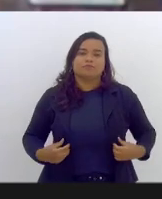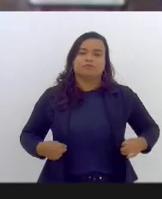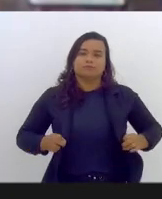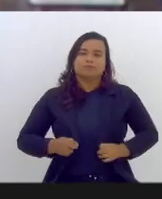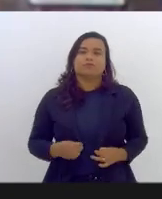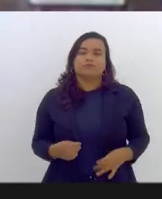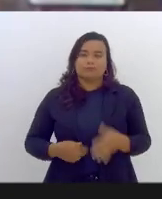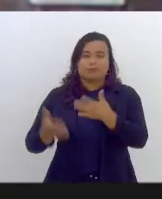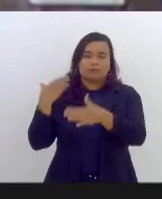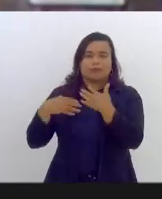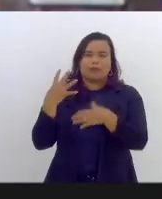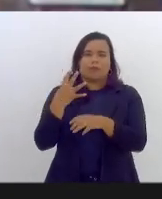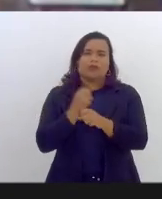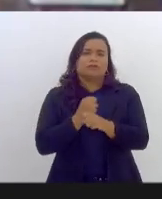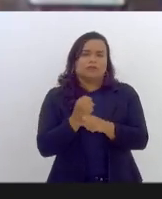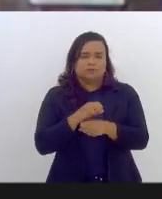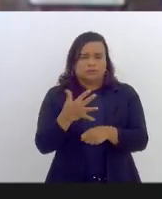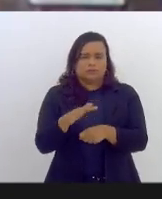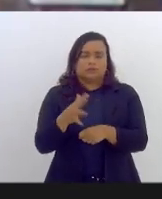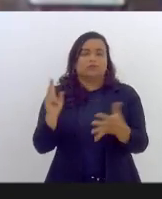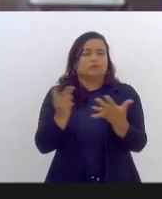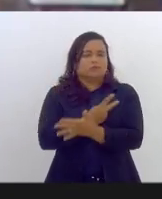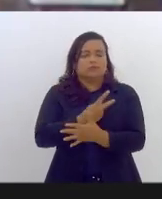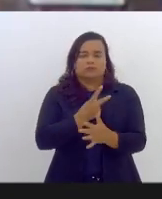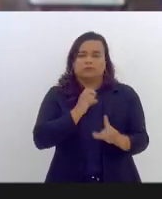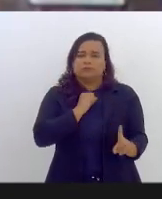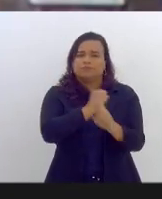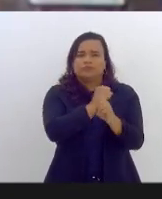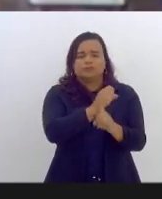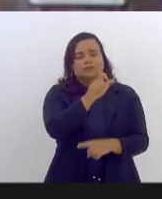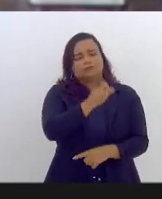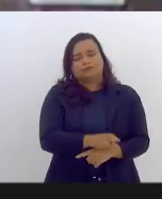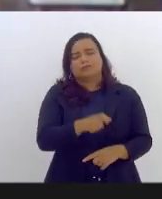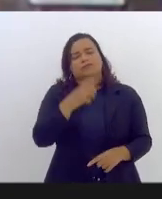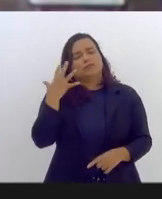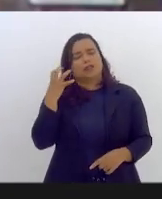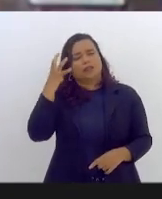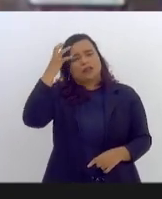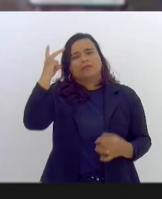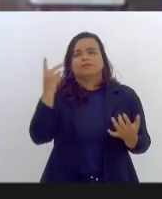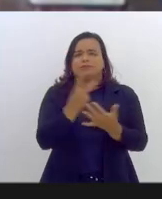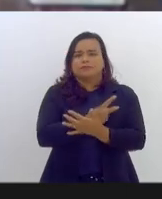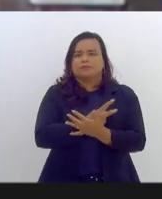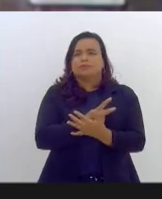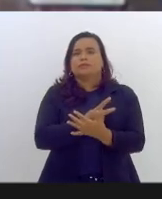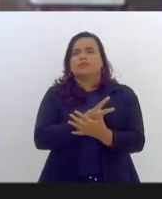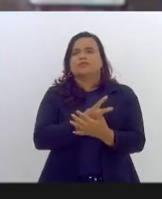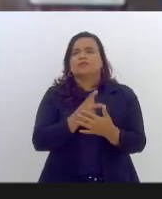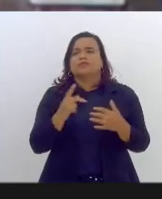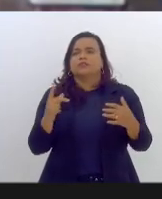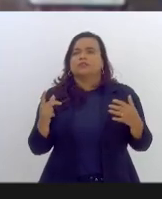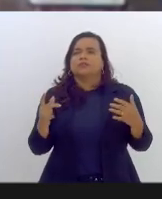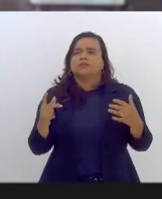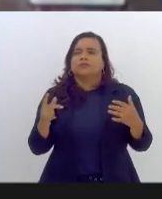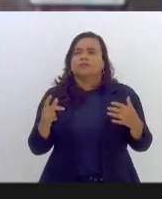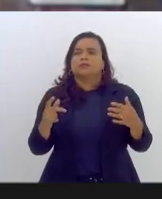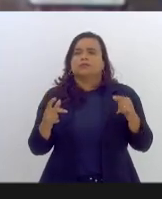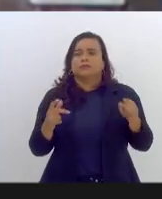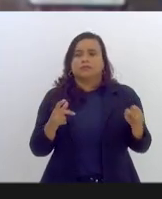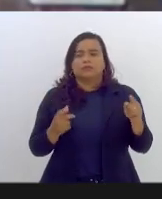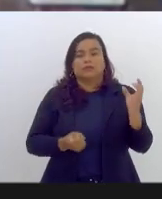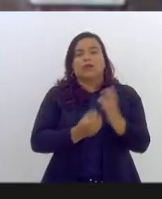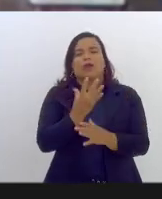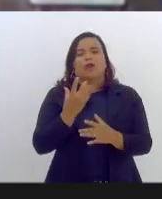Quatro anos atrás, o brutal assassinato de Marielle a fez ancestral